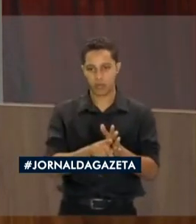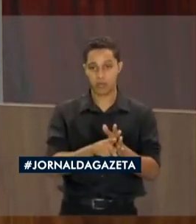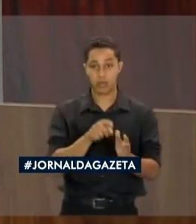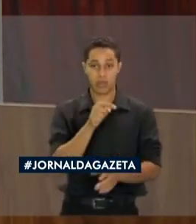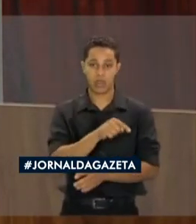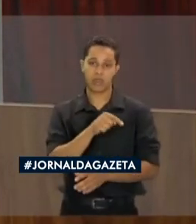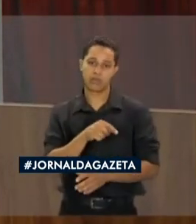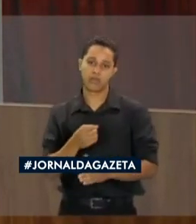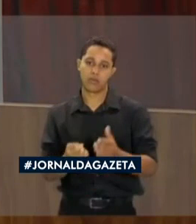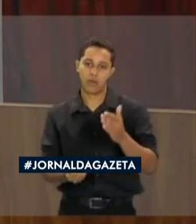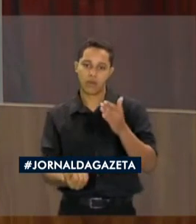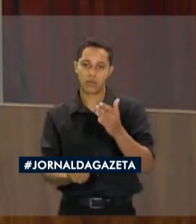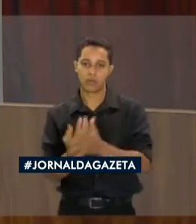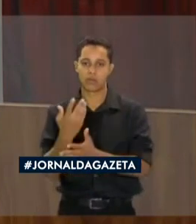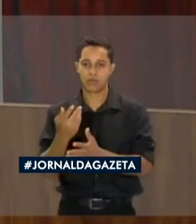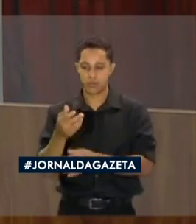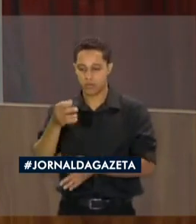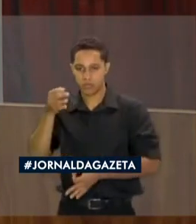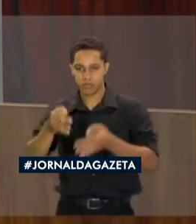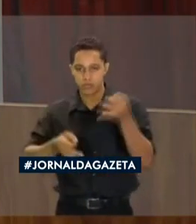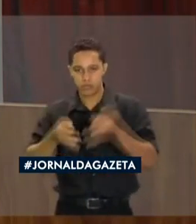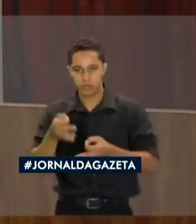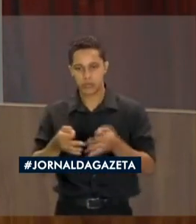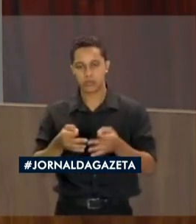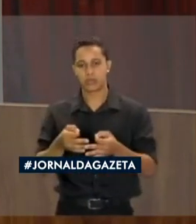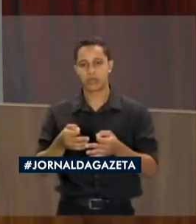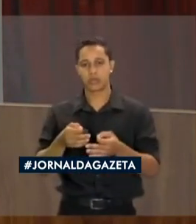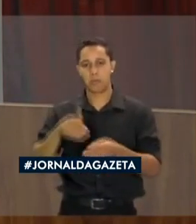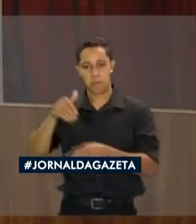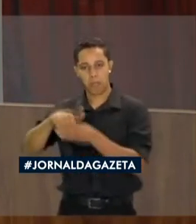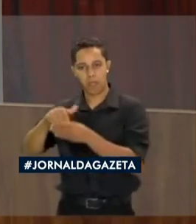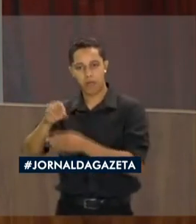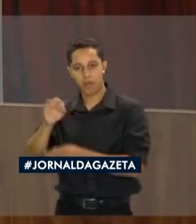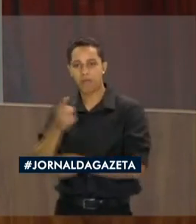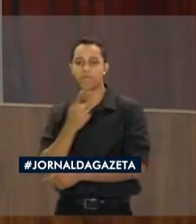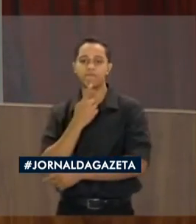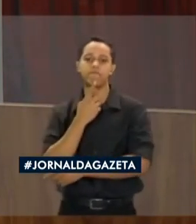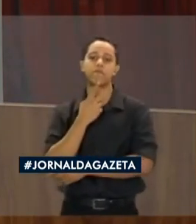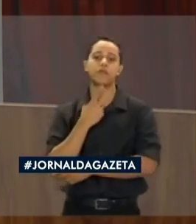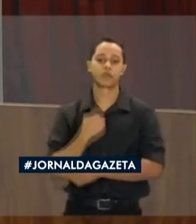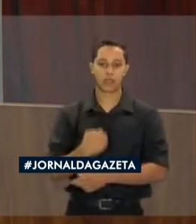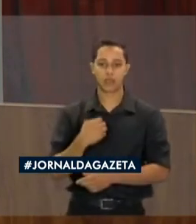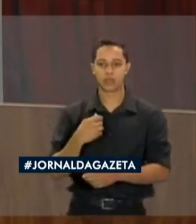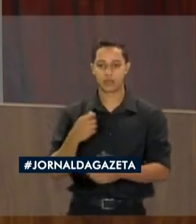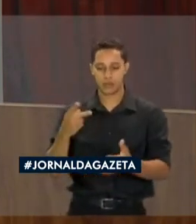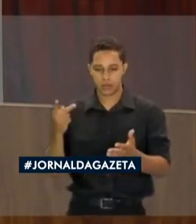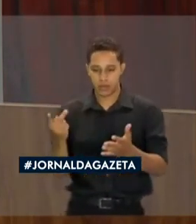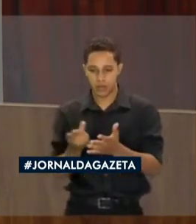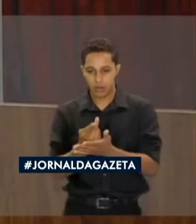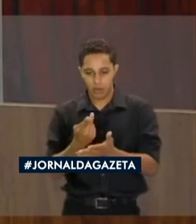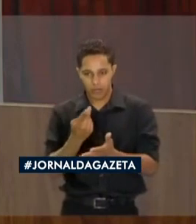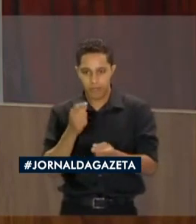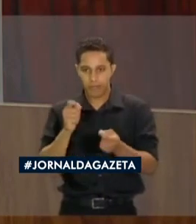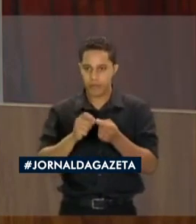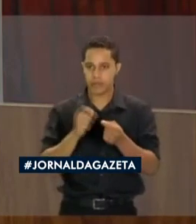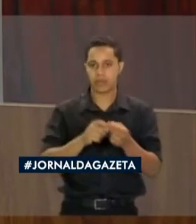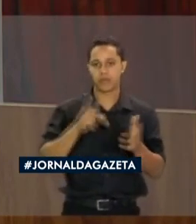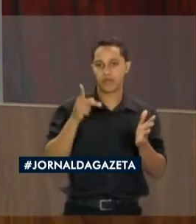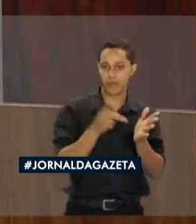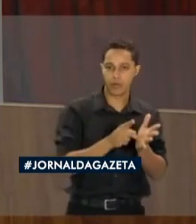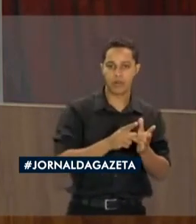foi o surgimento da Justiça Eleitoral. Vontade de concretizar a democracia